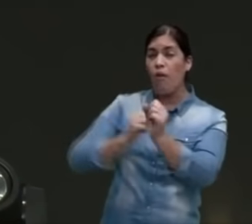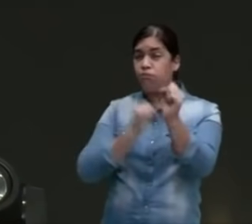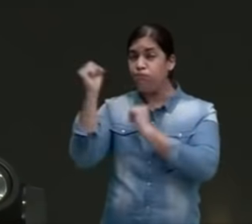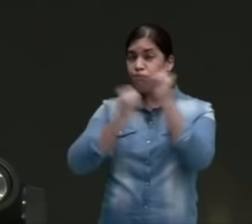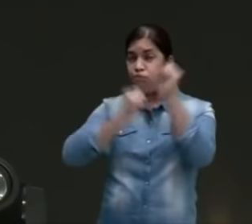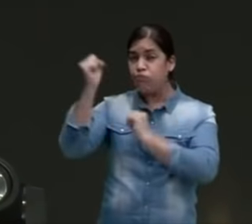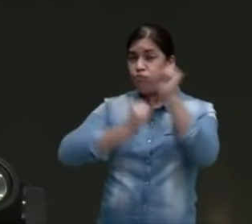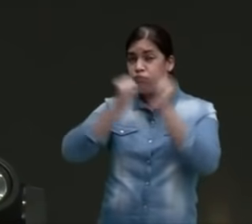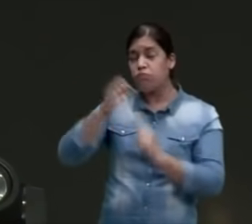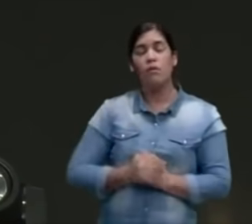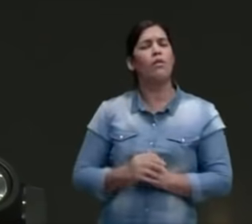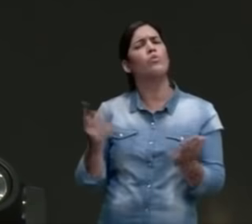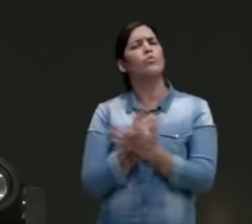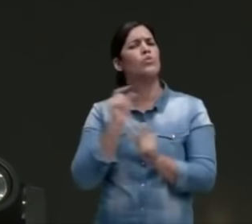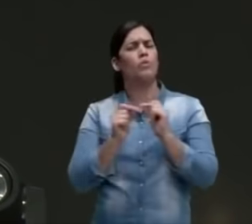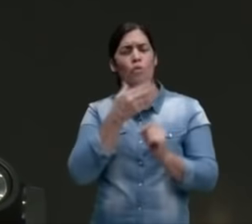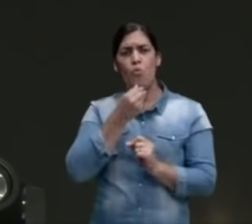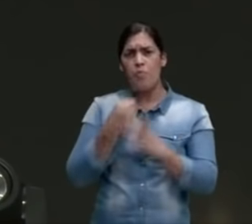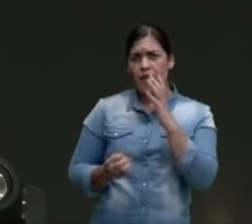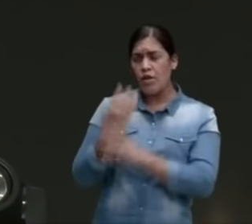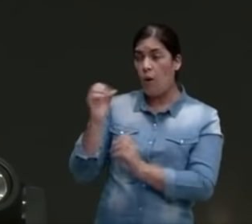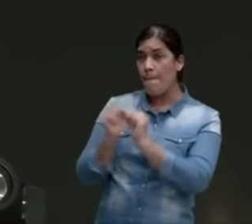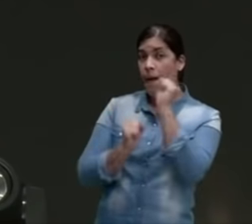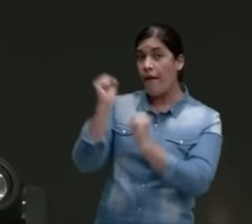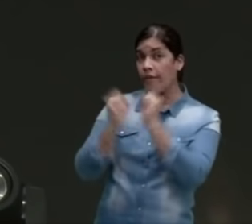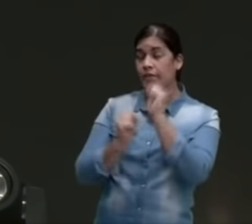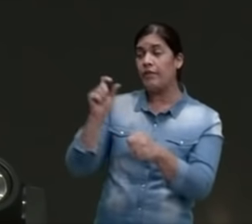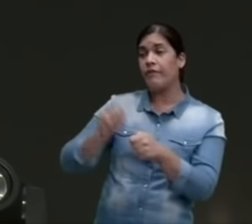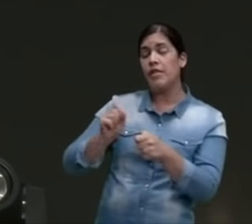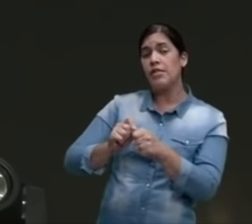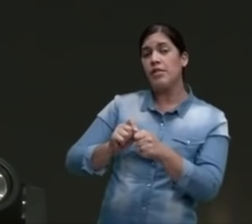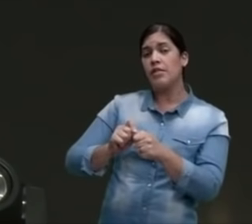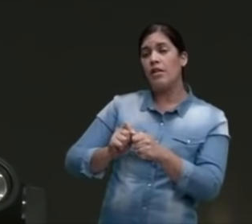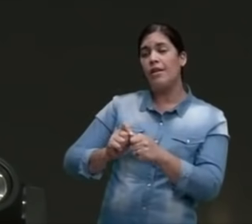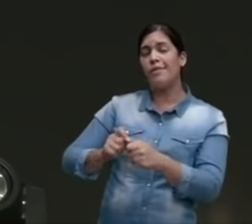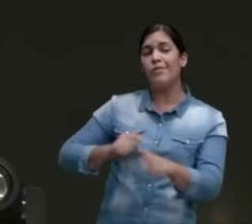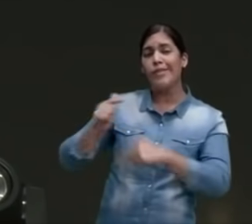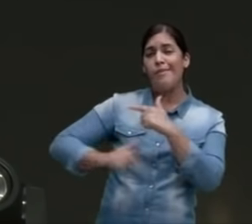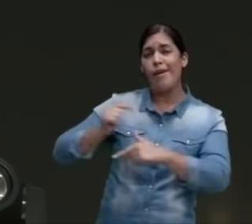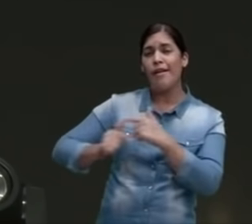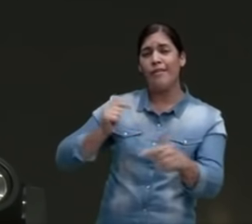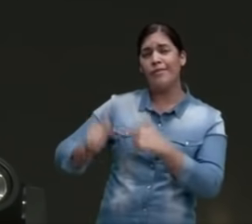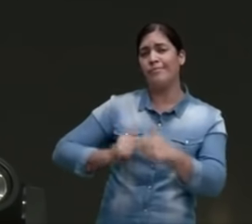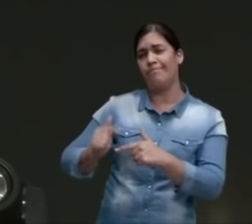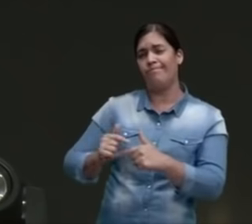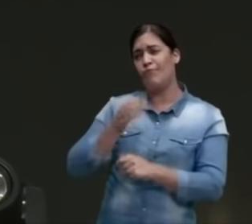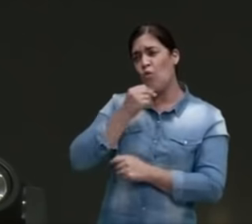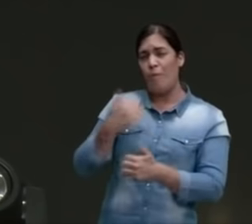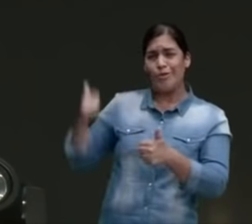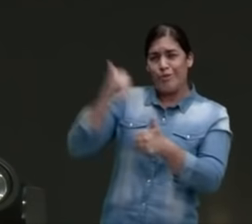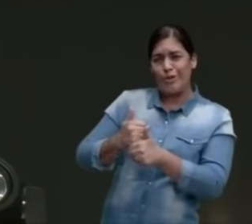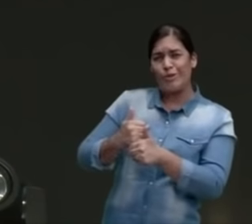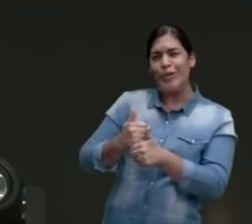homens criaram máquinas, que essas máquinas faziam o trabalho braçal. Então, uma